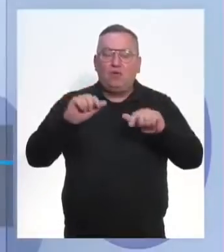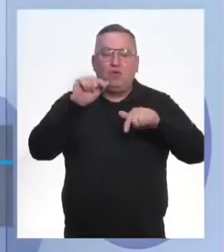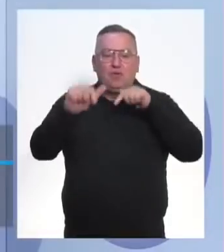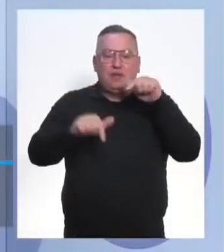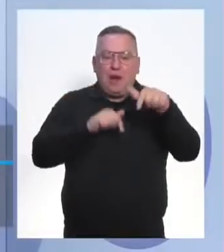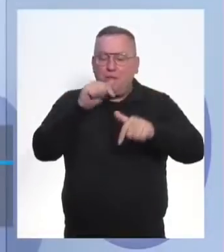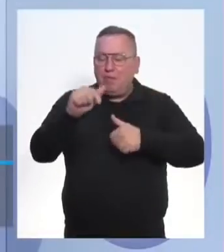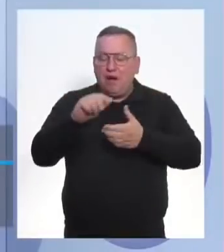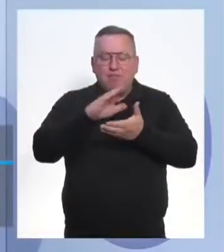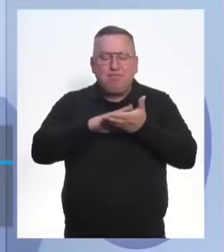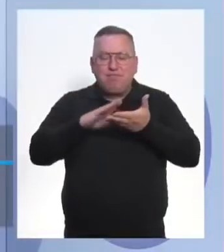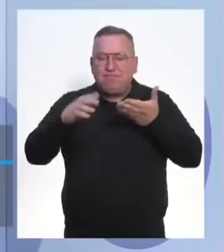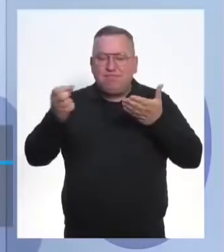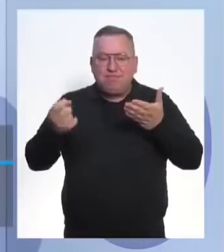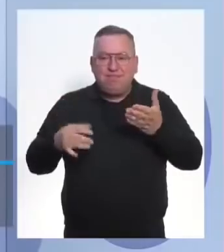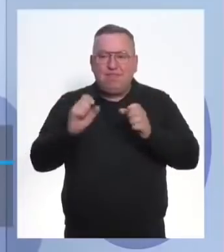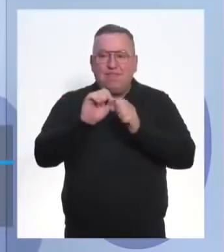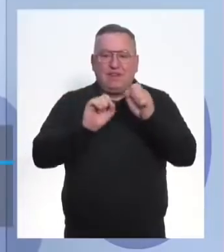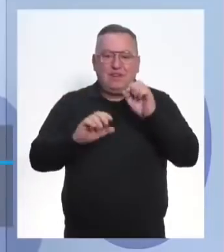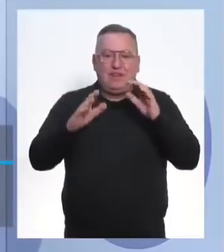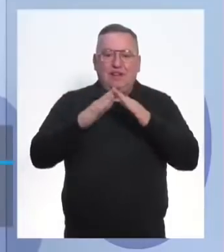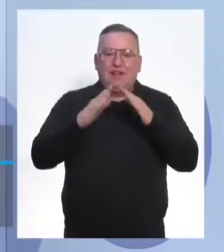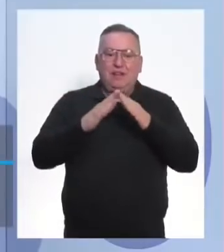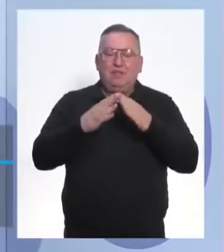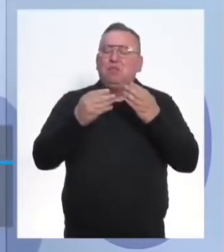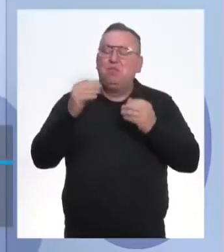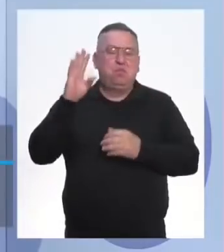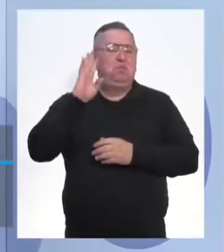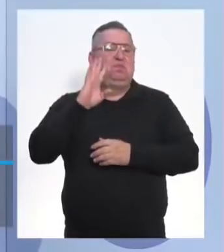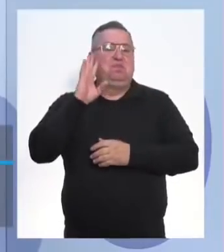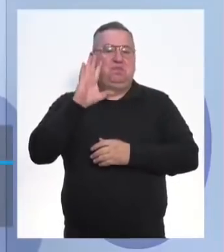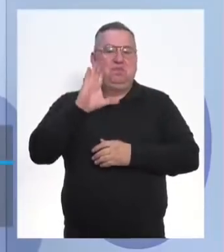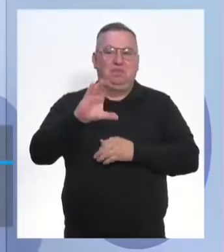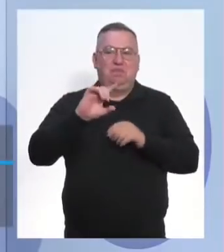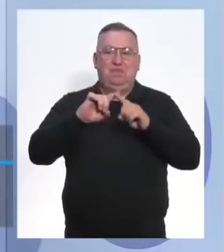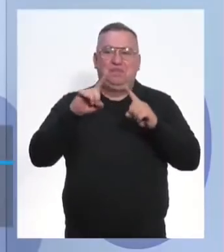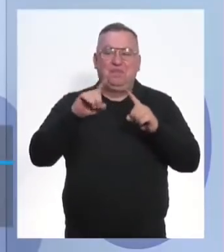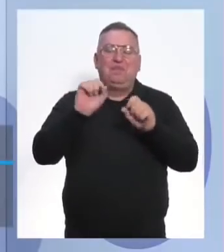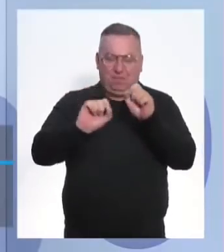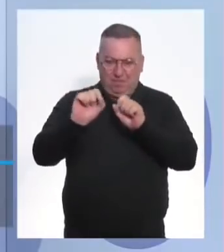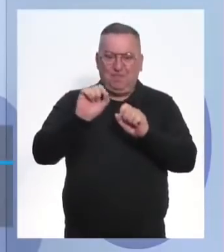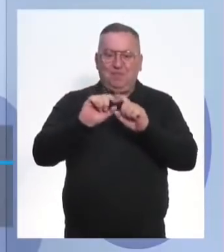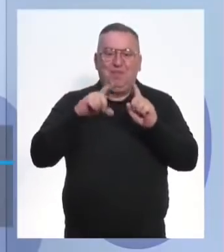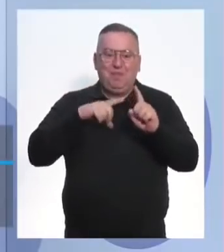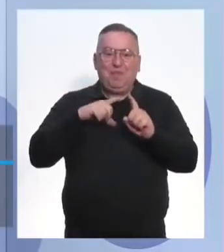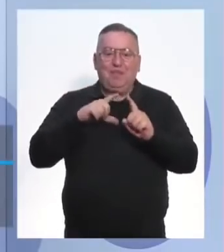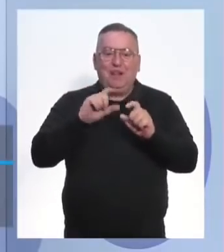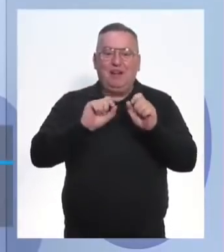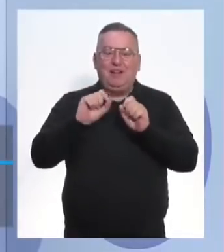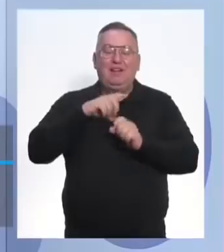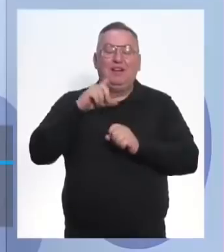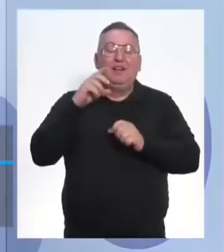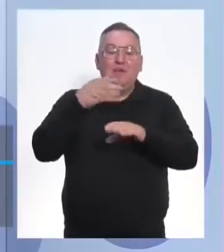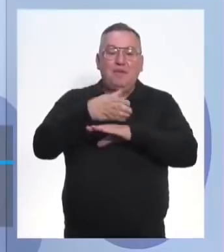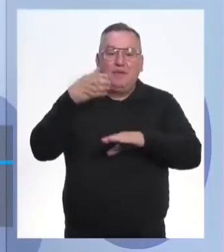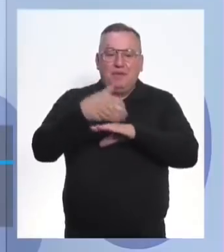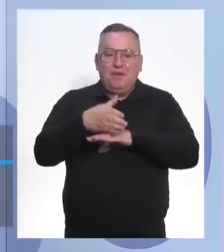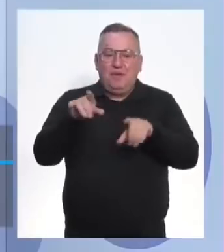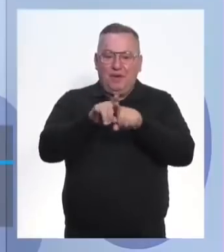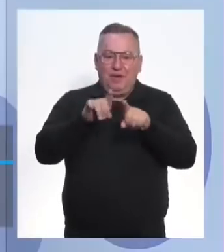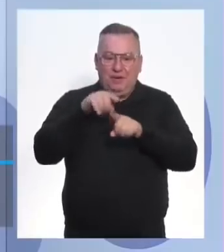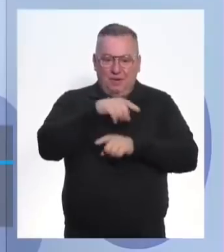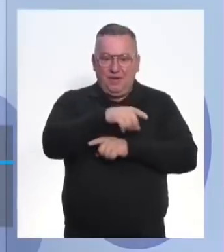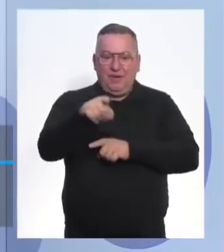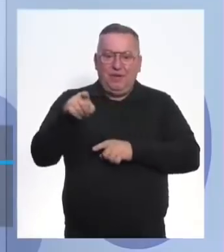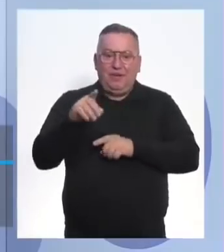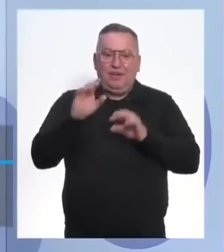sendo realizadas. Gente, muito legal isso, é mais ou menos isso que a gente espera mesmo, essa participação de